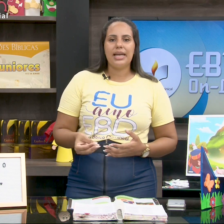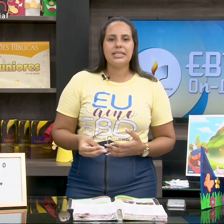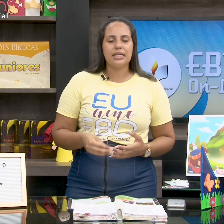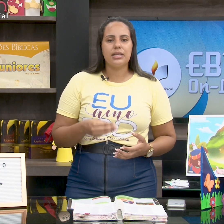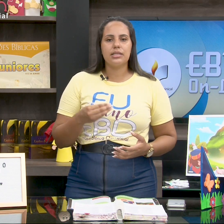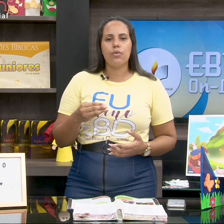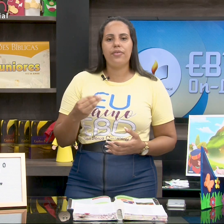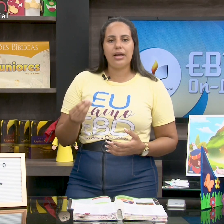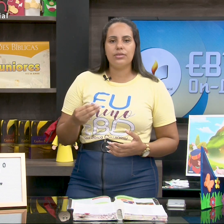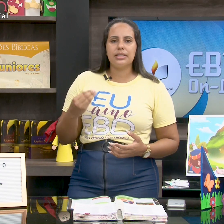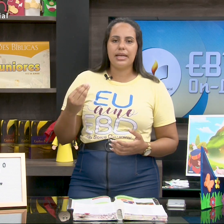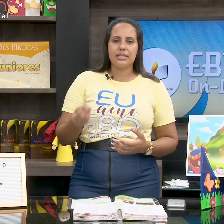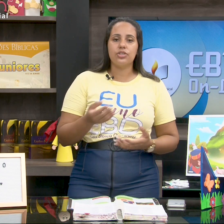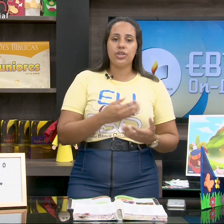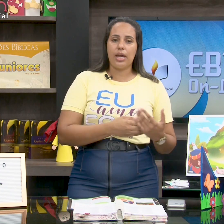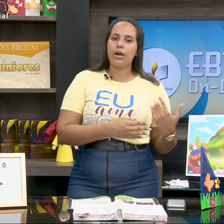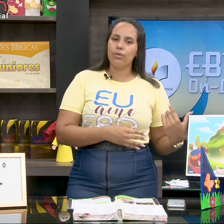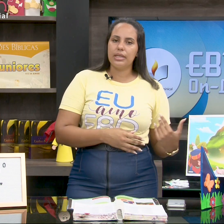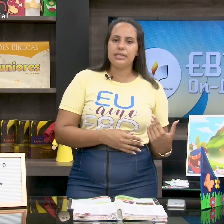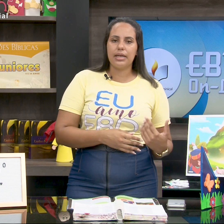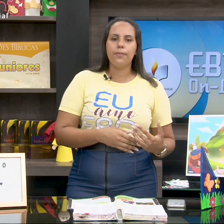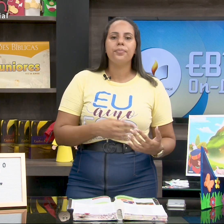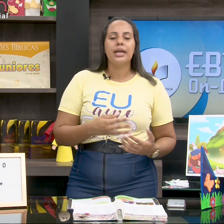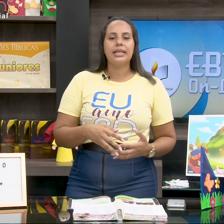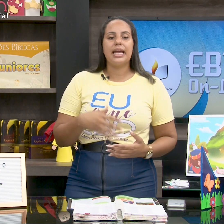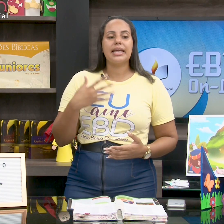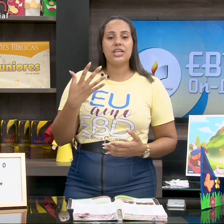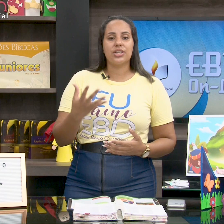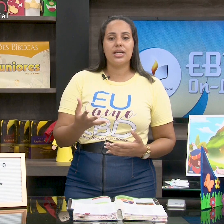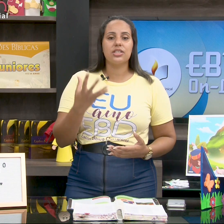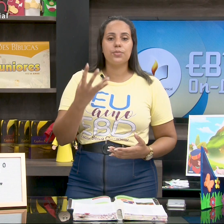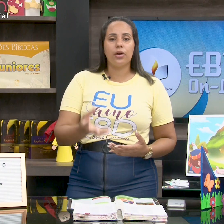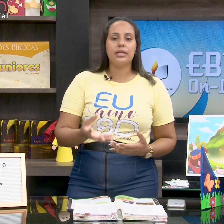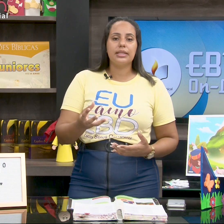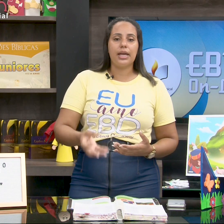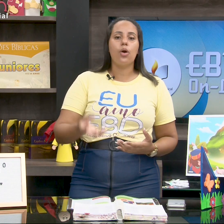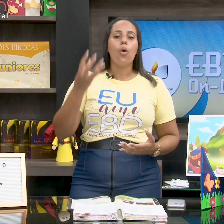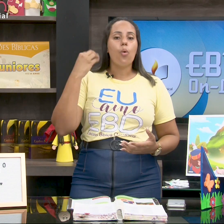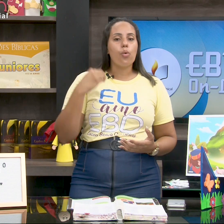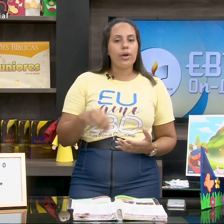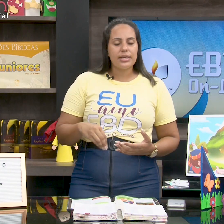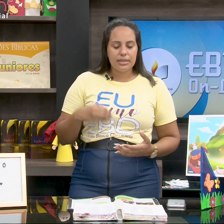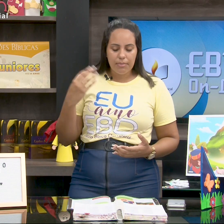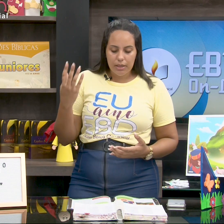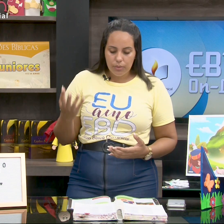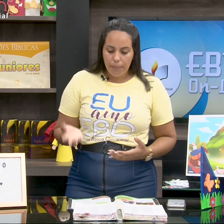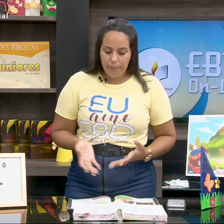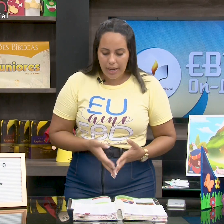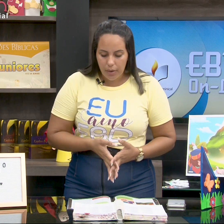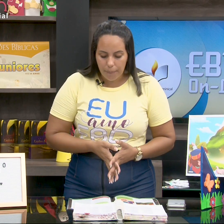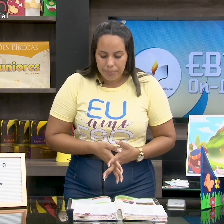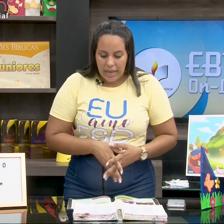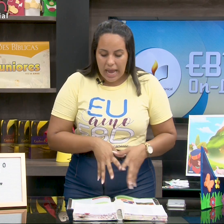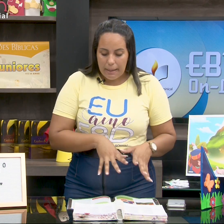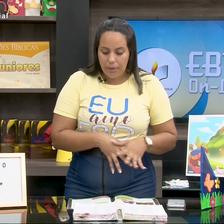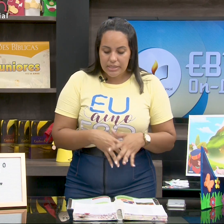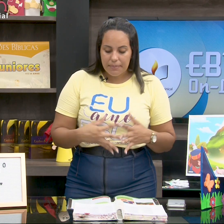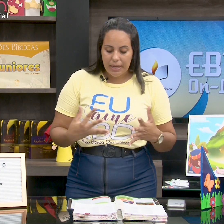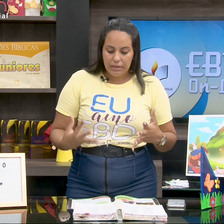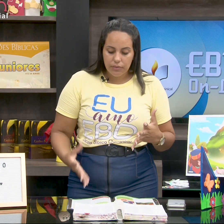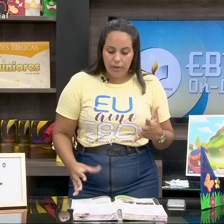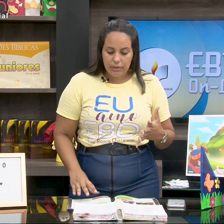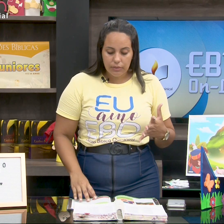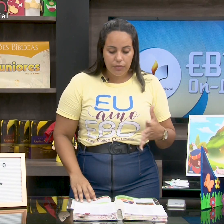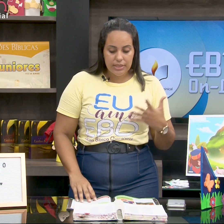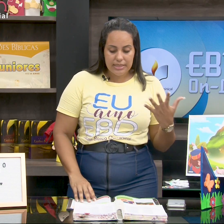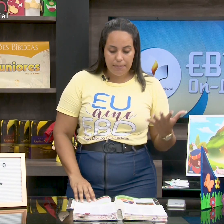muito interessante, são fatos interessantes que aconteceram, né, que as crianças podem ter um conhecimento maior. Após essa